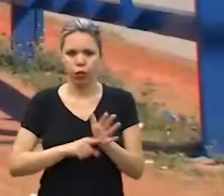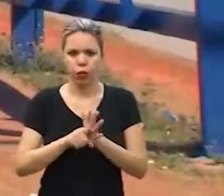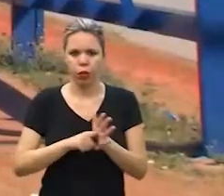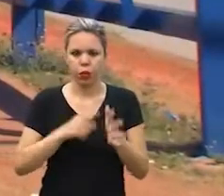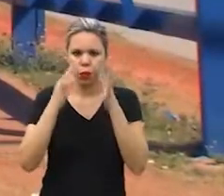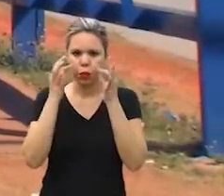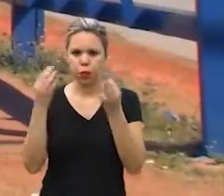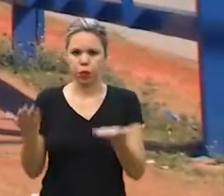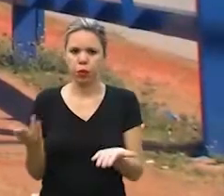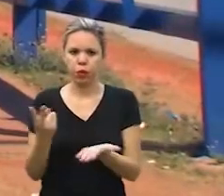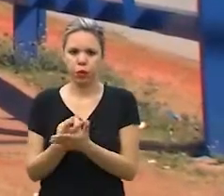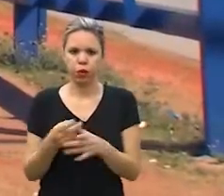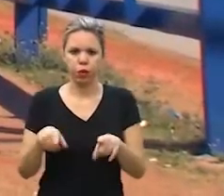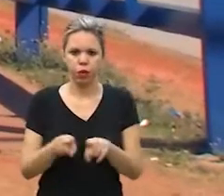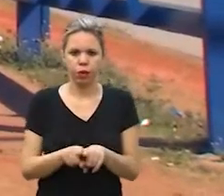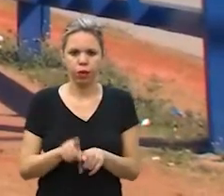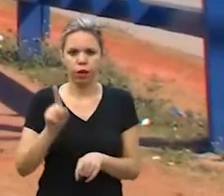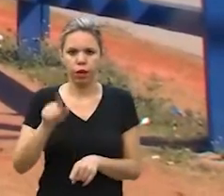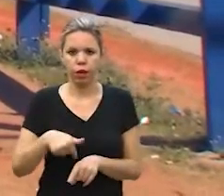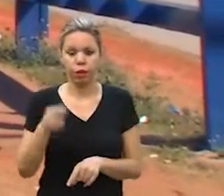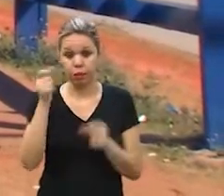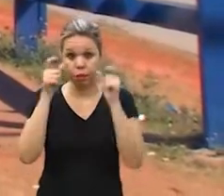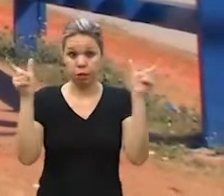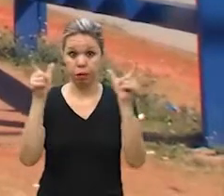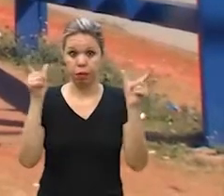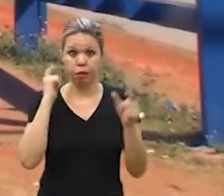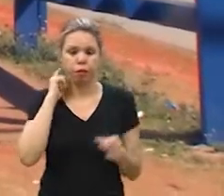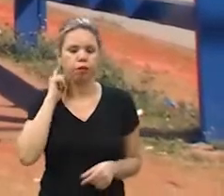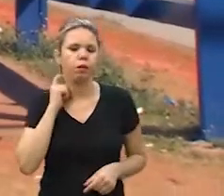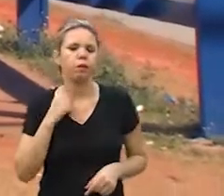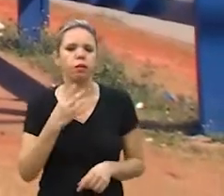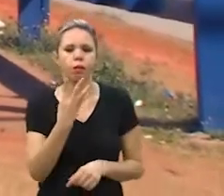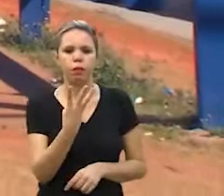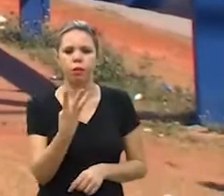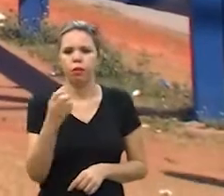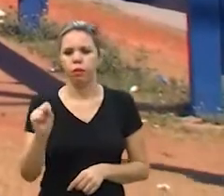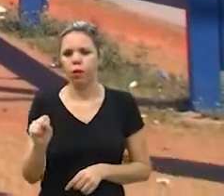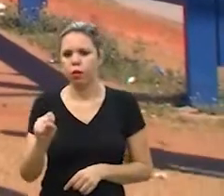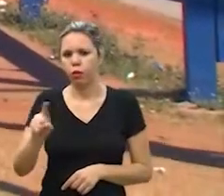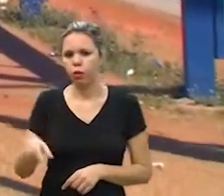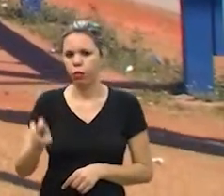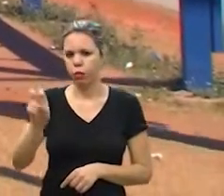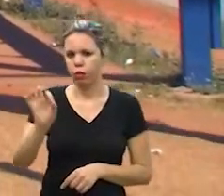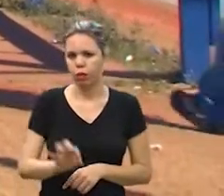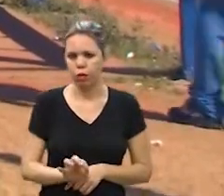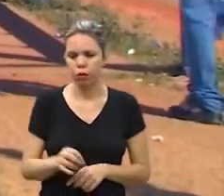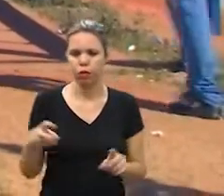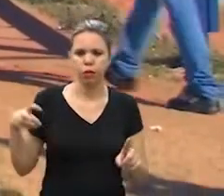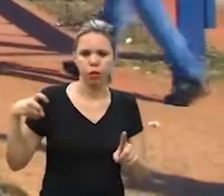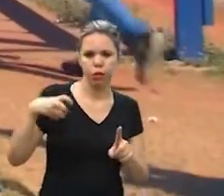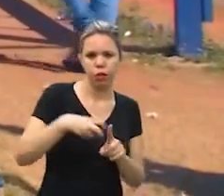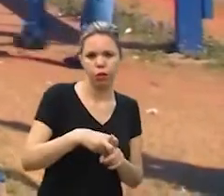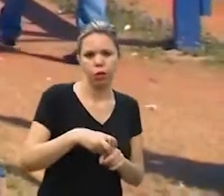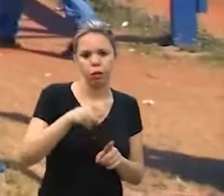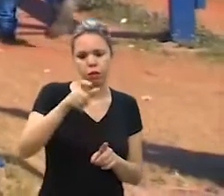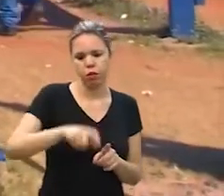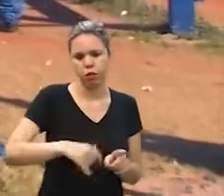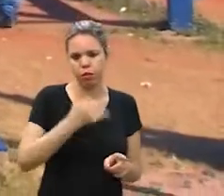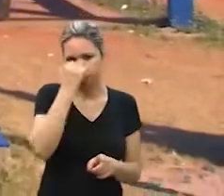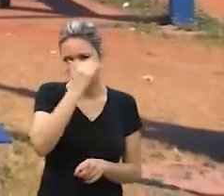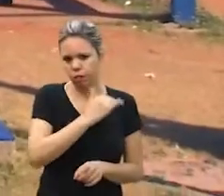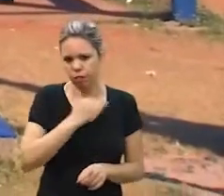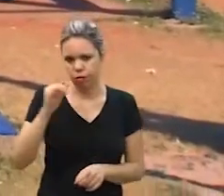um dado que chama atenção e ao mesmo tempo é assustador, é que 48,5% dos acidentes com